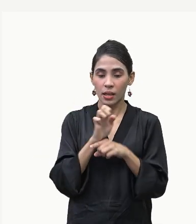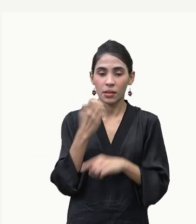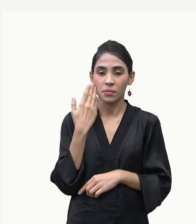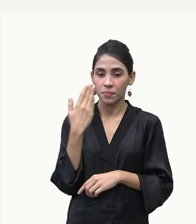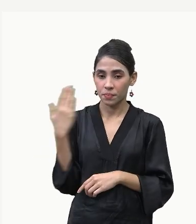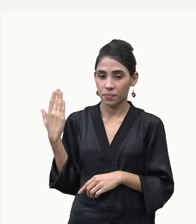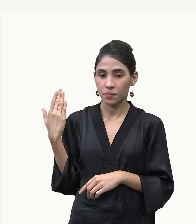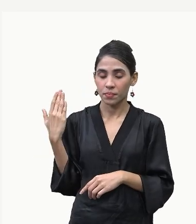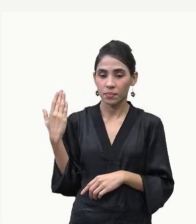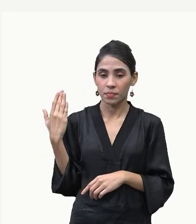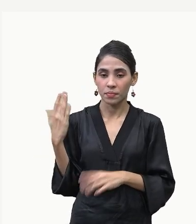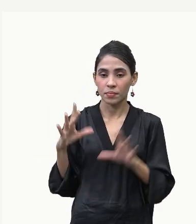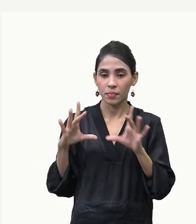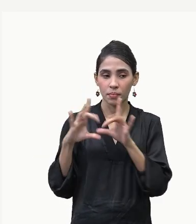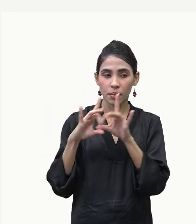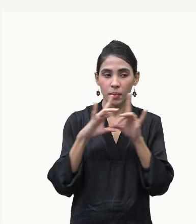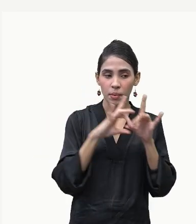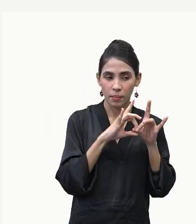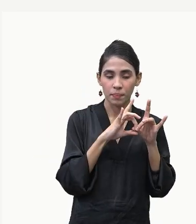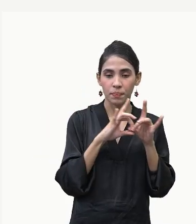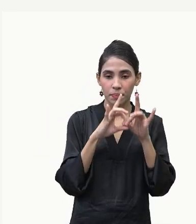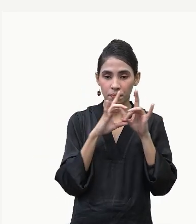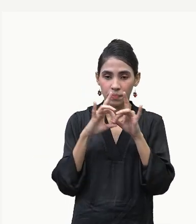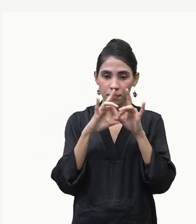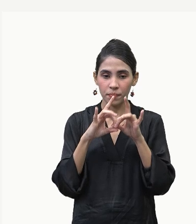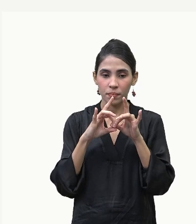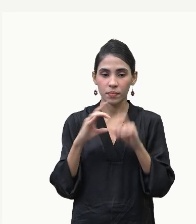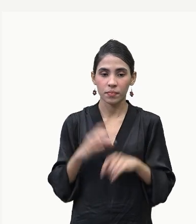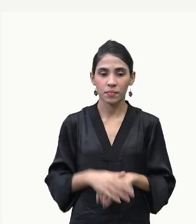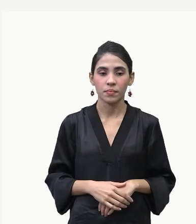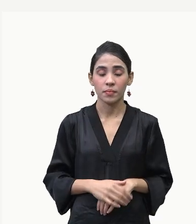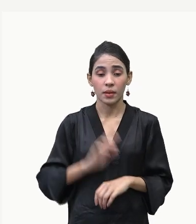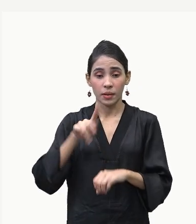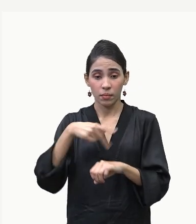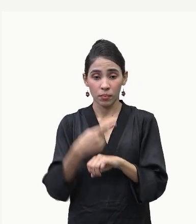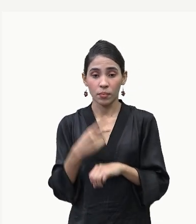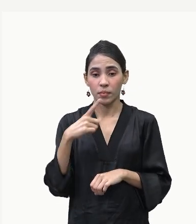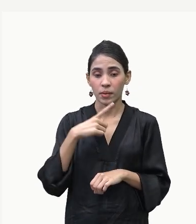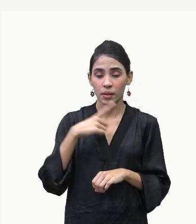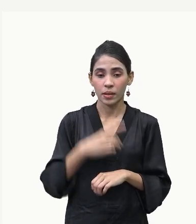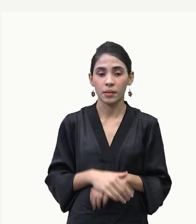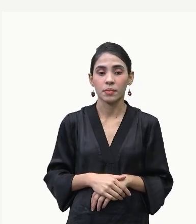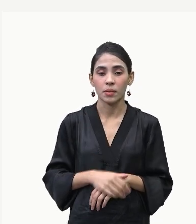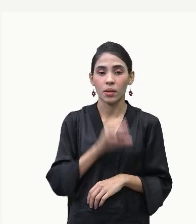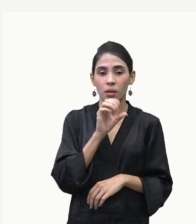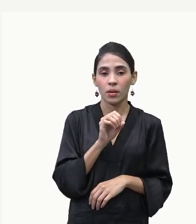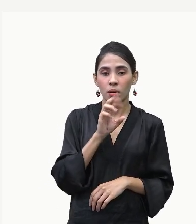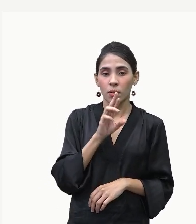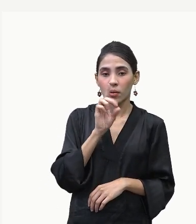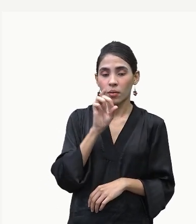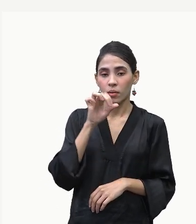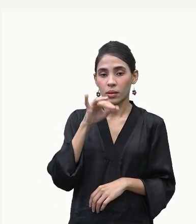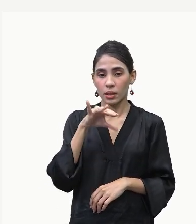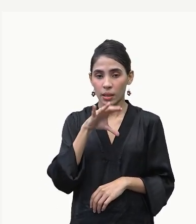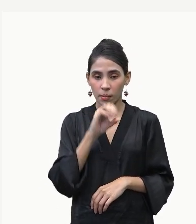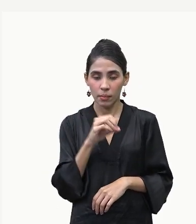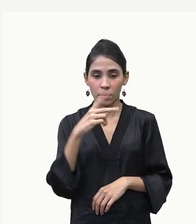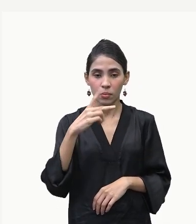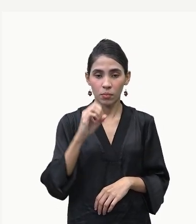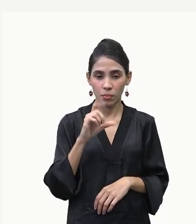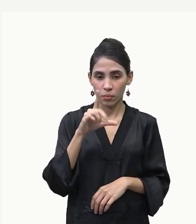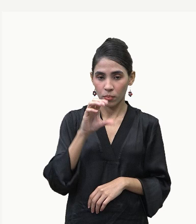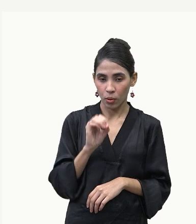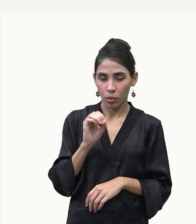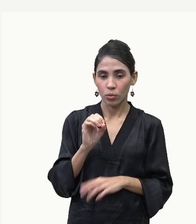com parcelas contidas nessa cor de legenda. Depois temos ainda ordenamento e consolidação do polo logístico